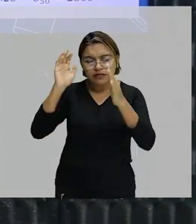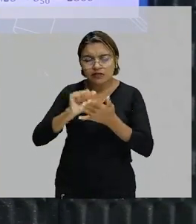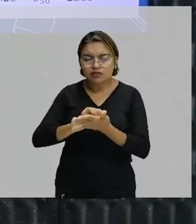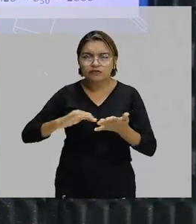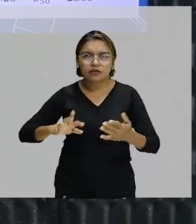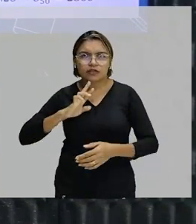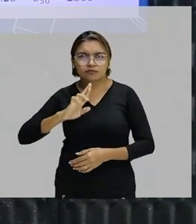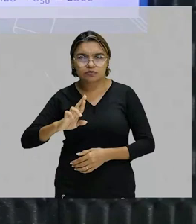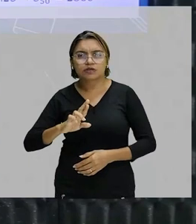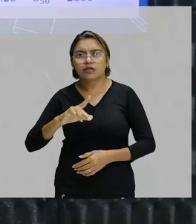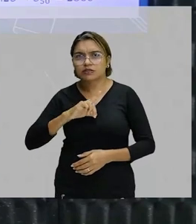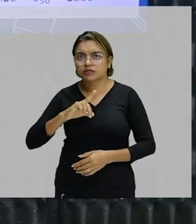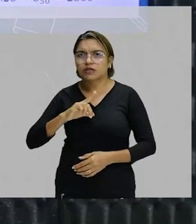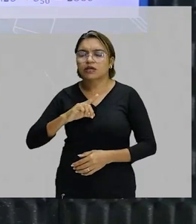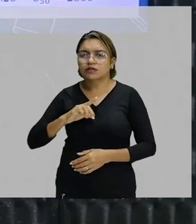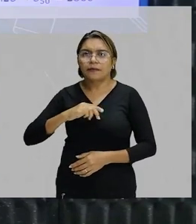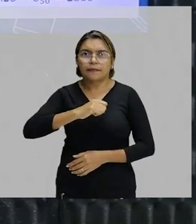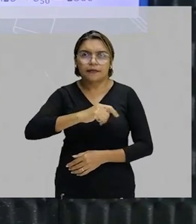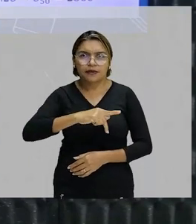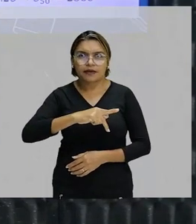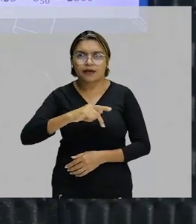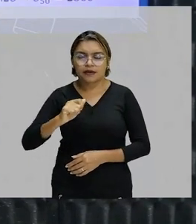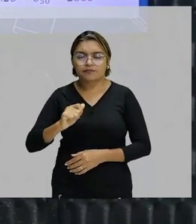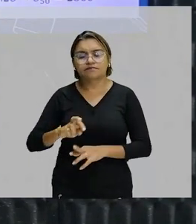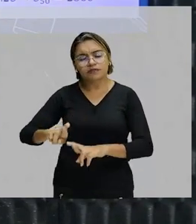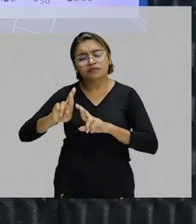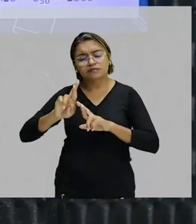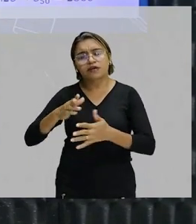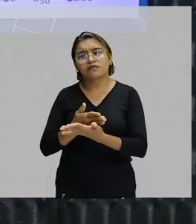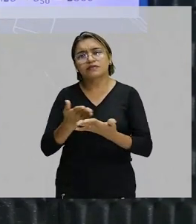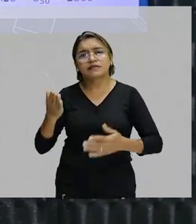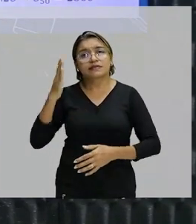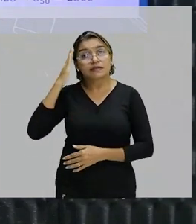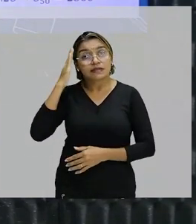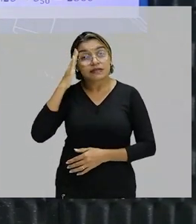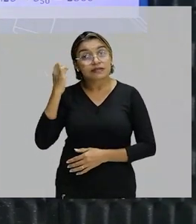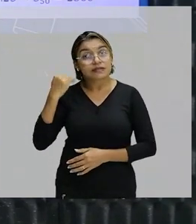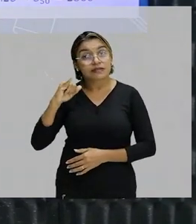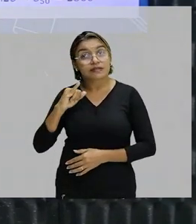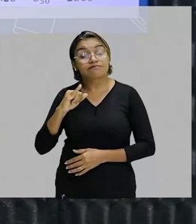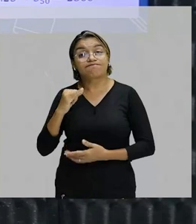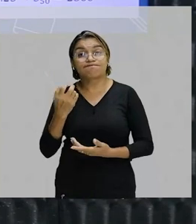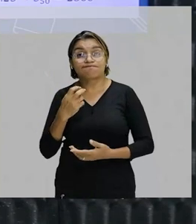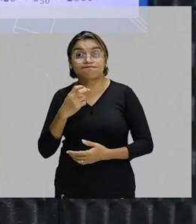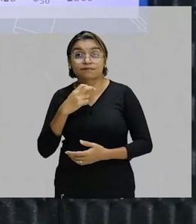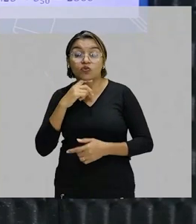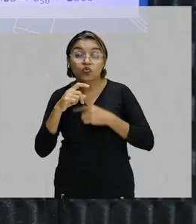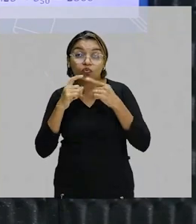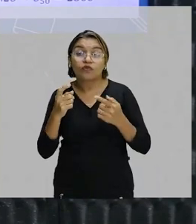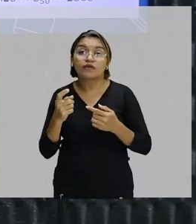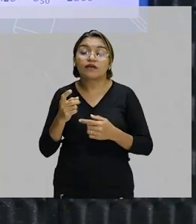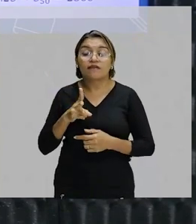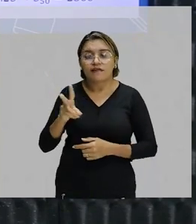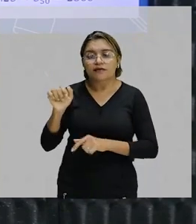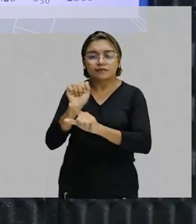envolvendo esse estudo de progressões aritméticas Espero que você tenha compreendido tá com dúvida vai lá Assiste mais uma vez